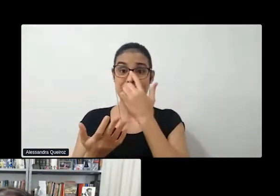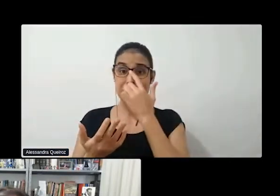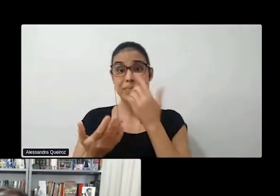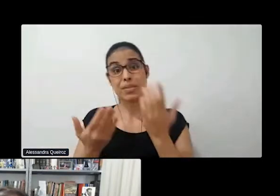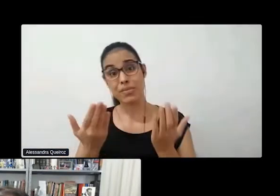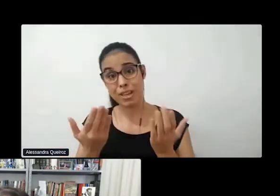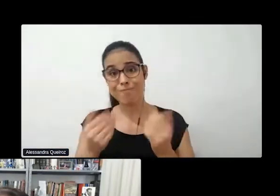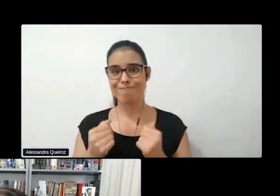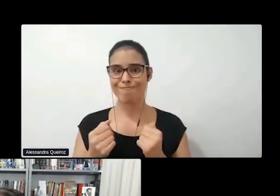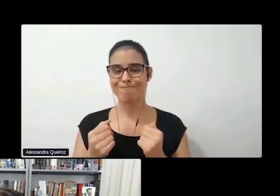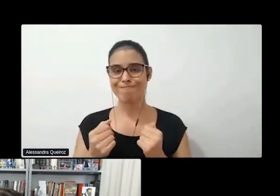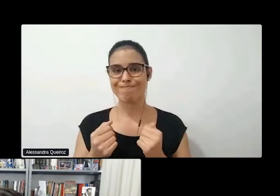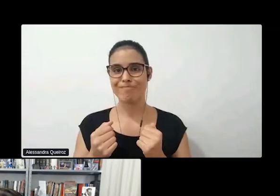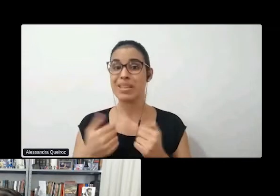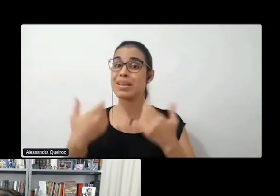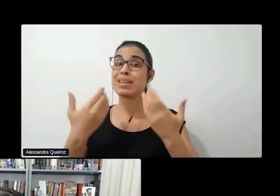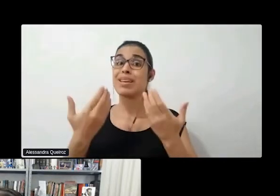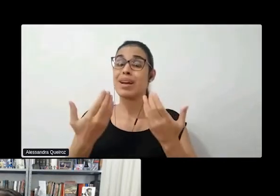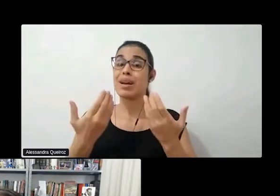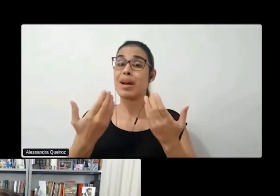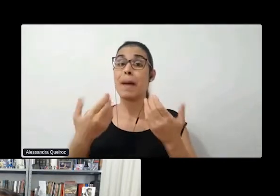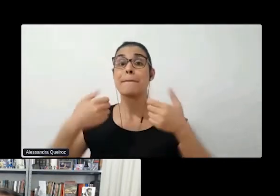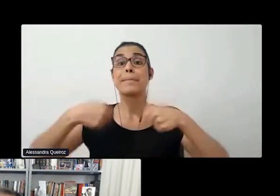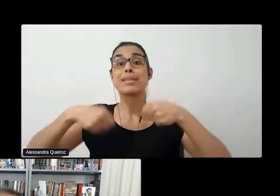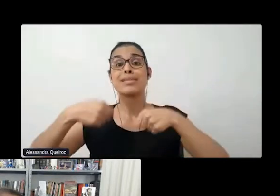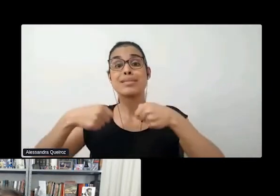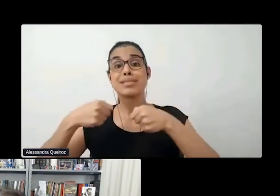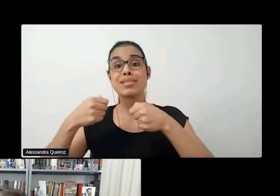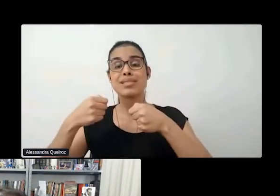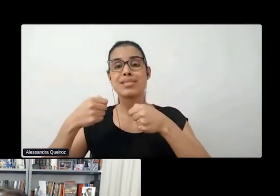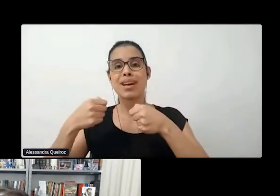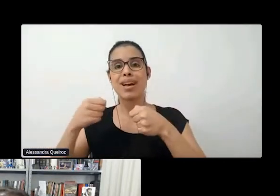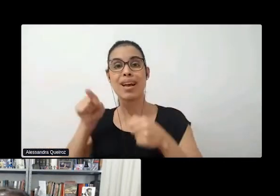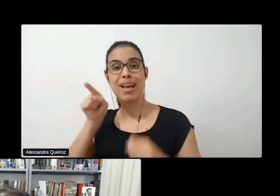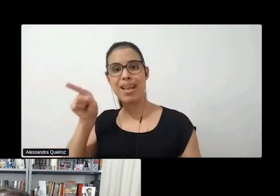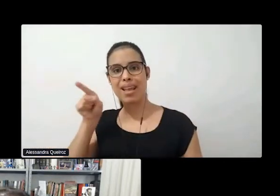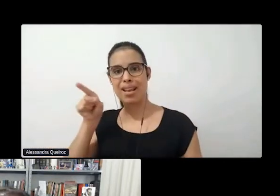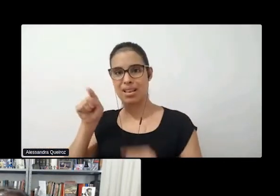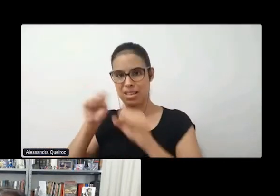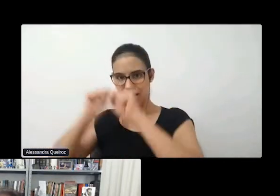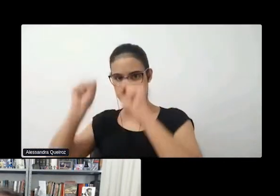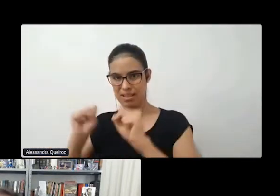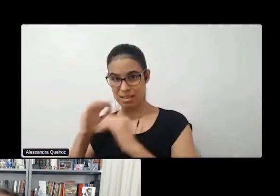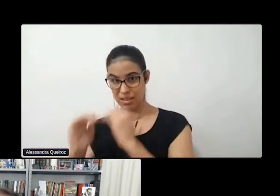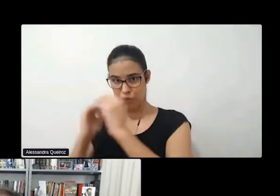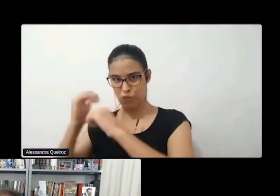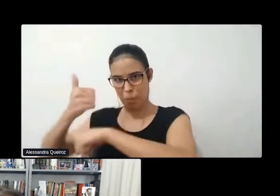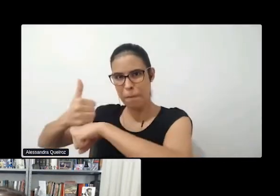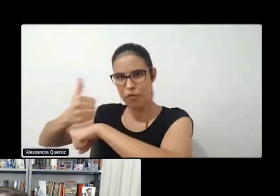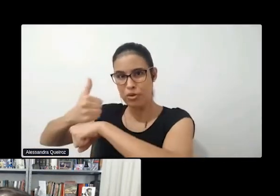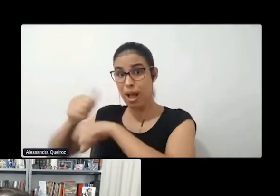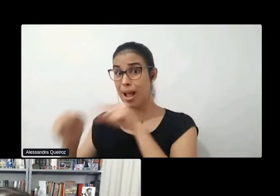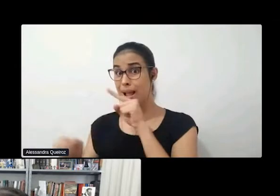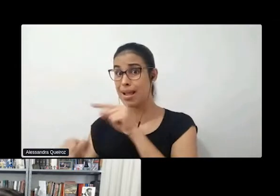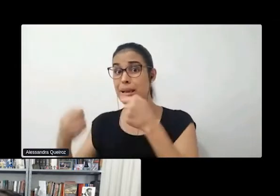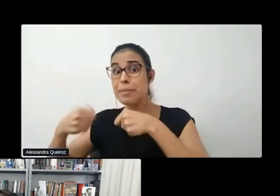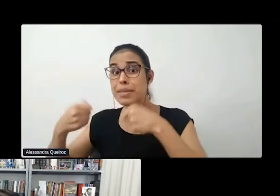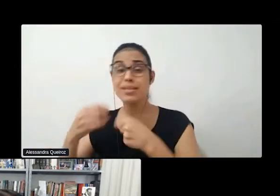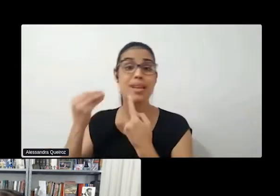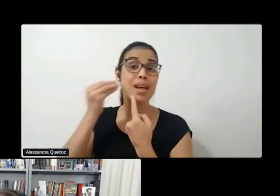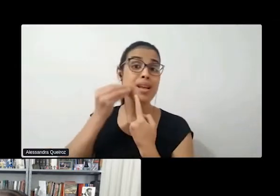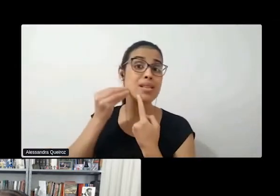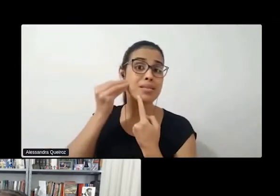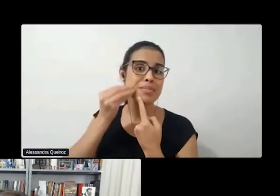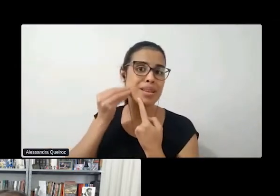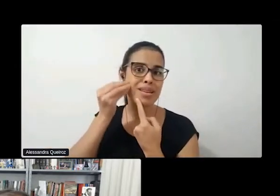Sandy trouxe, é trazer o desenvolvedor para dentro da experiência de desenvolver produtos acessíveis. Como que a